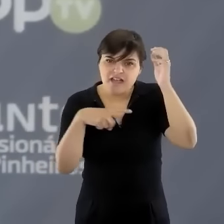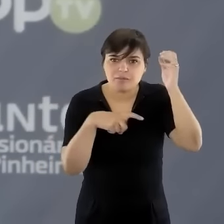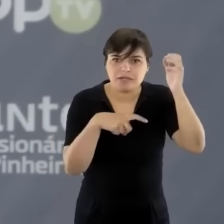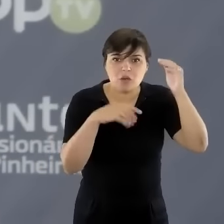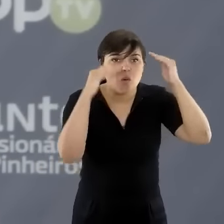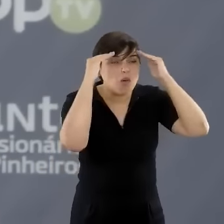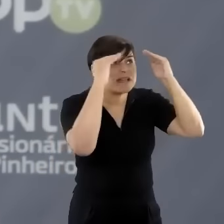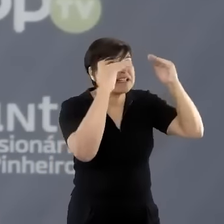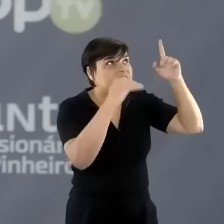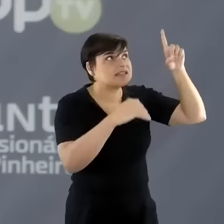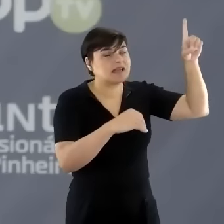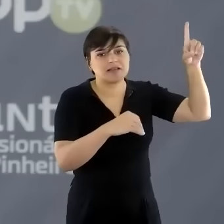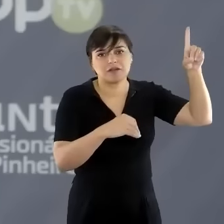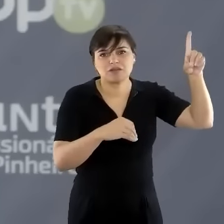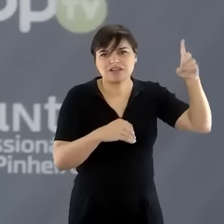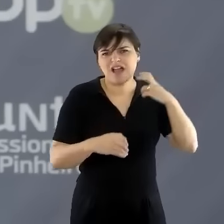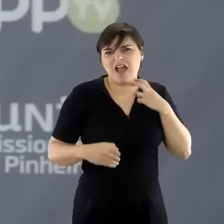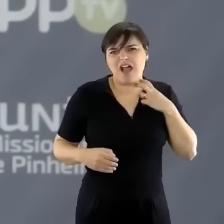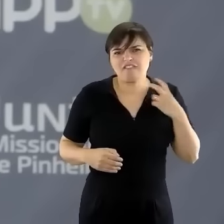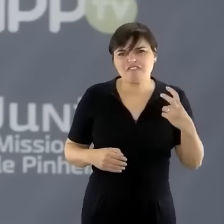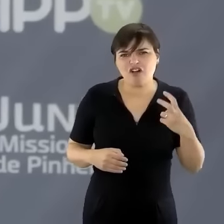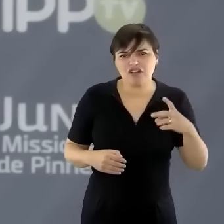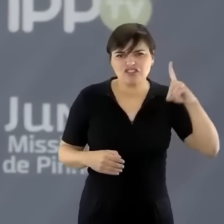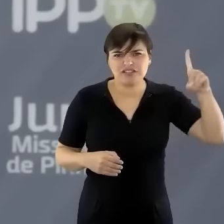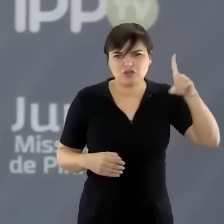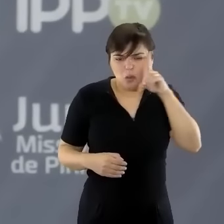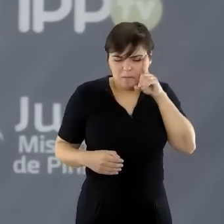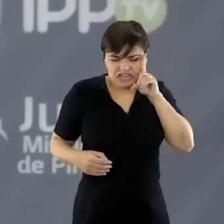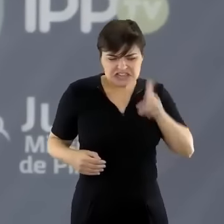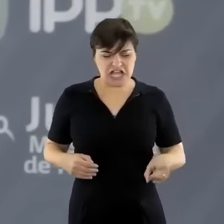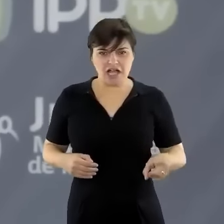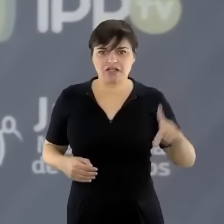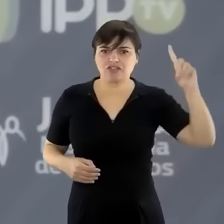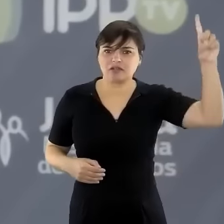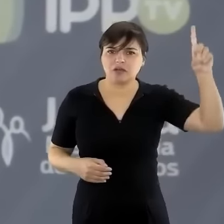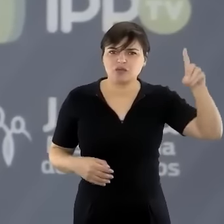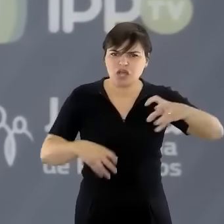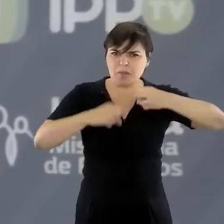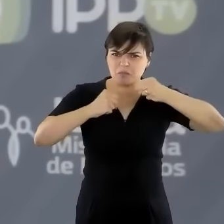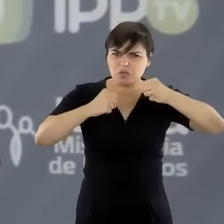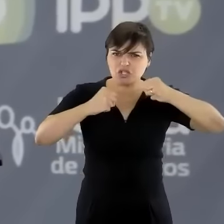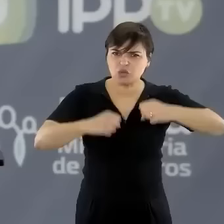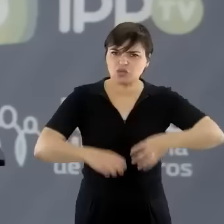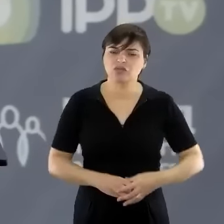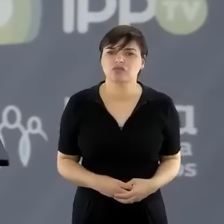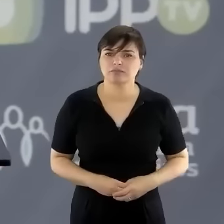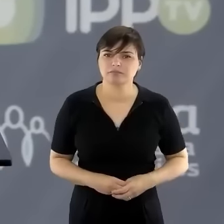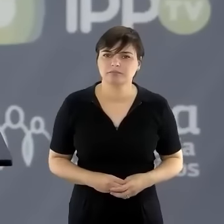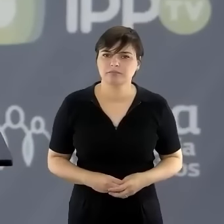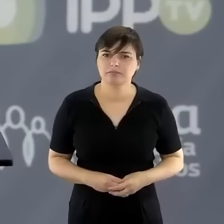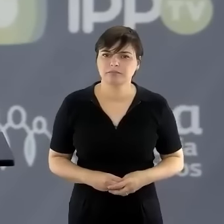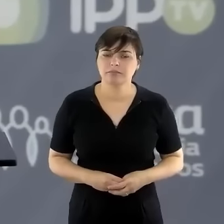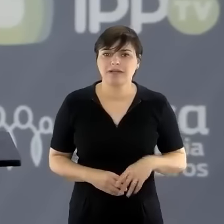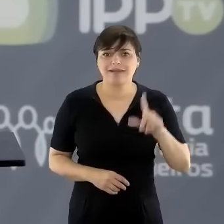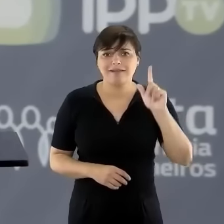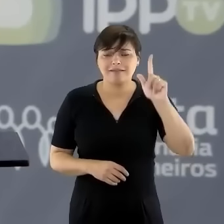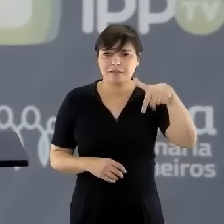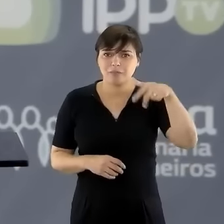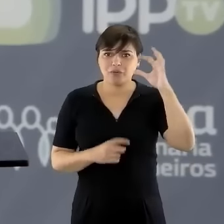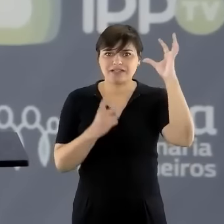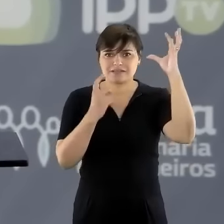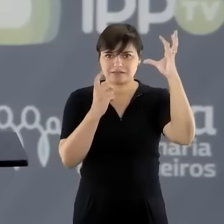obedece a voz de Deus é poderosa então e depois que a planta secou